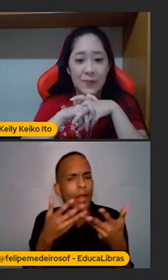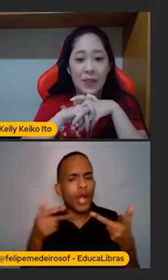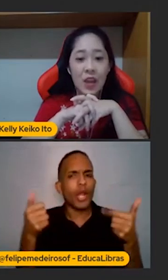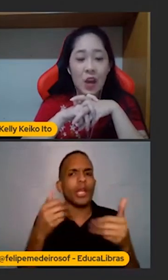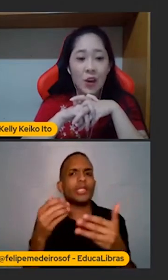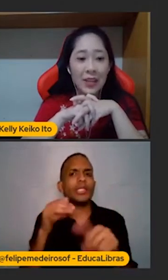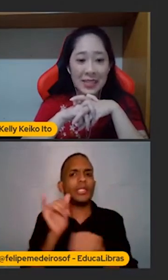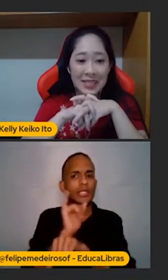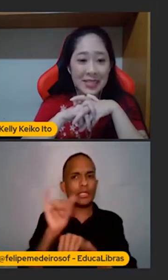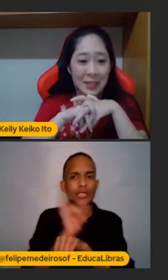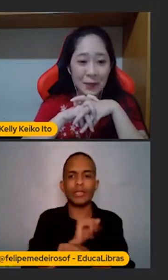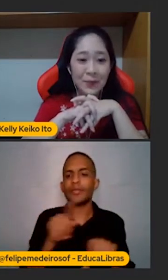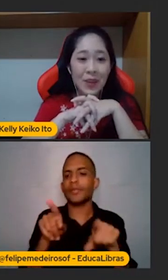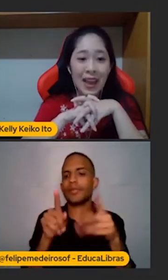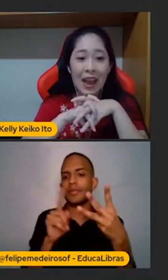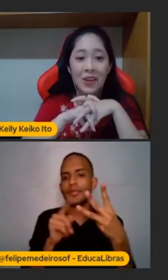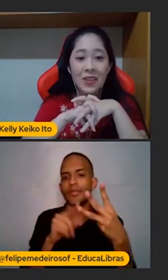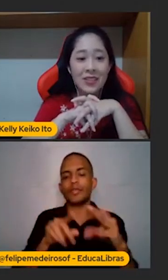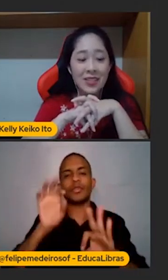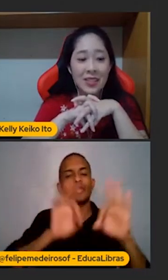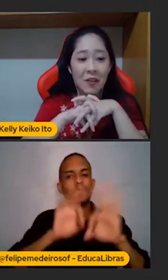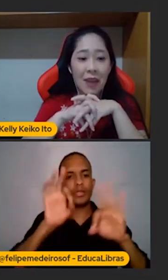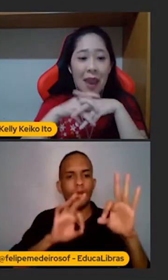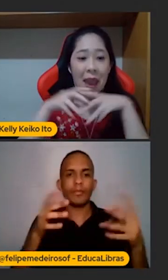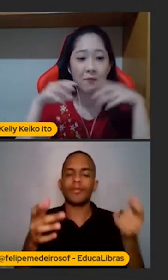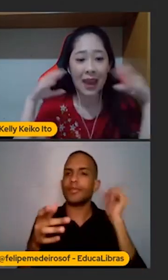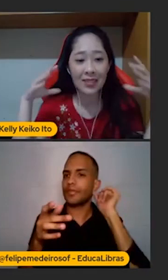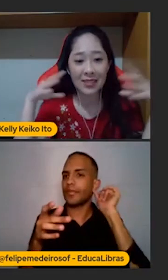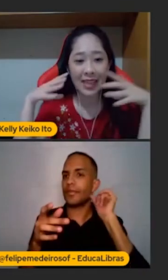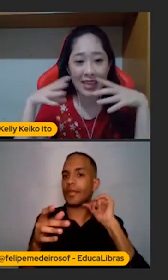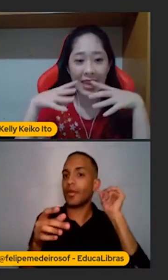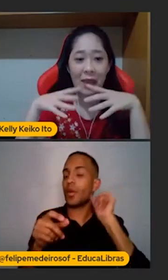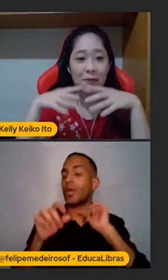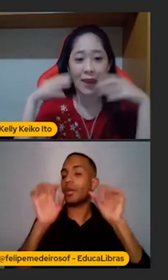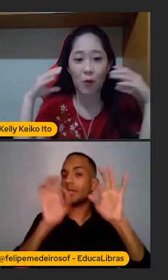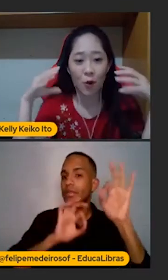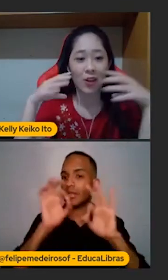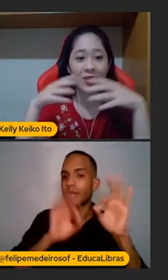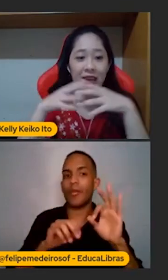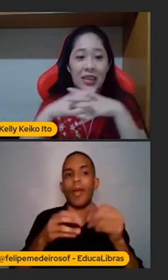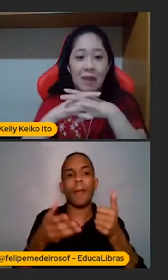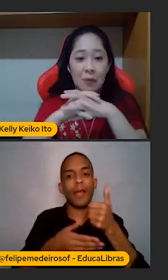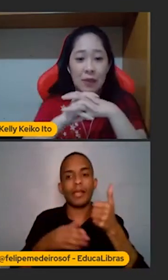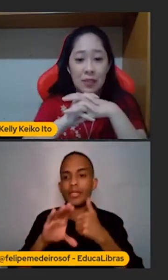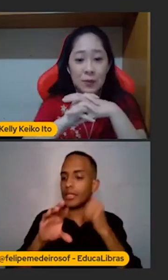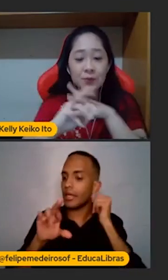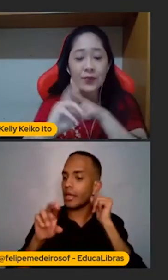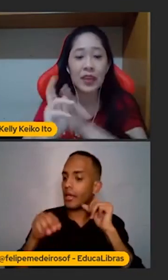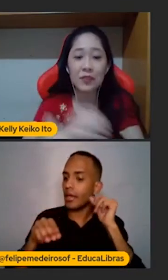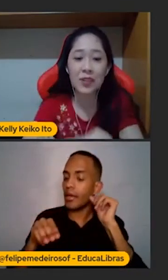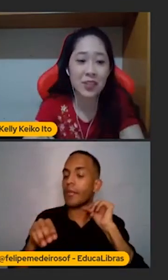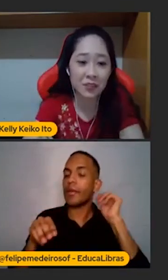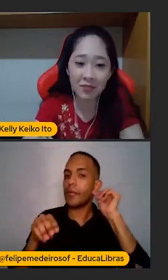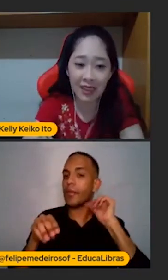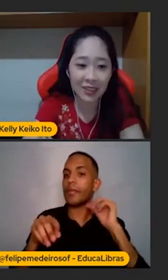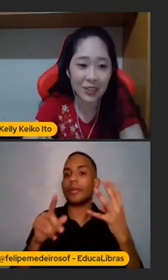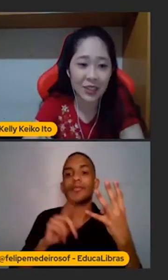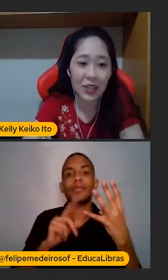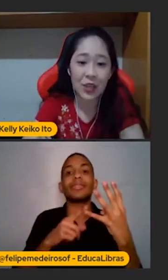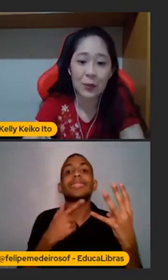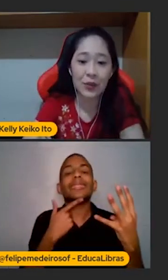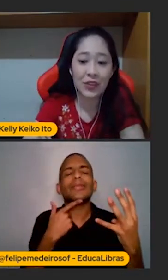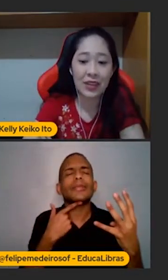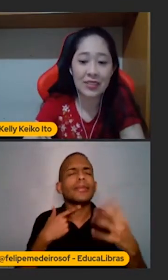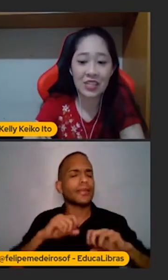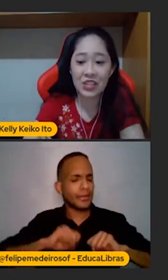nossa estratégia organização a organização é a base de CRM é o corte CRM mesmo e força de